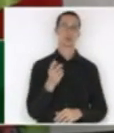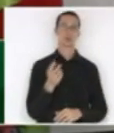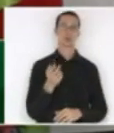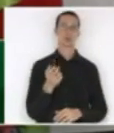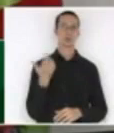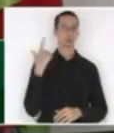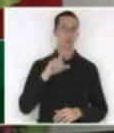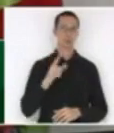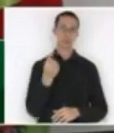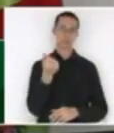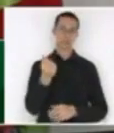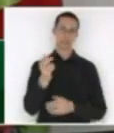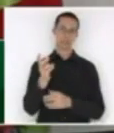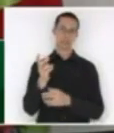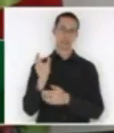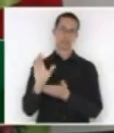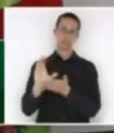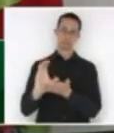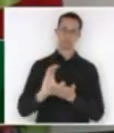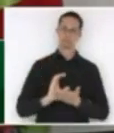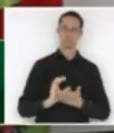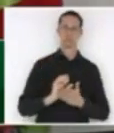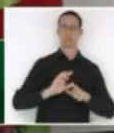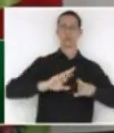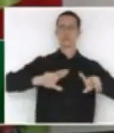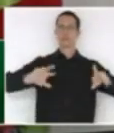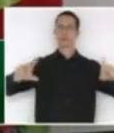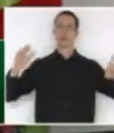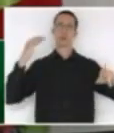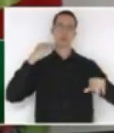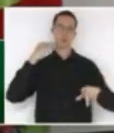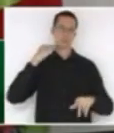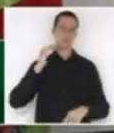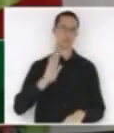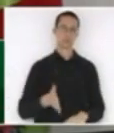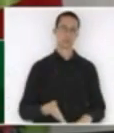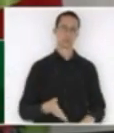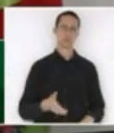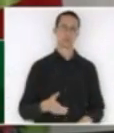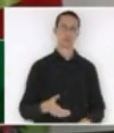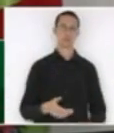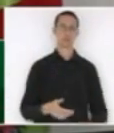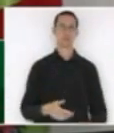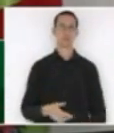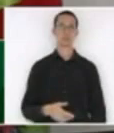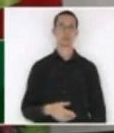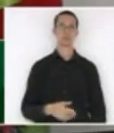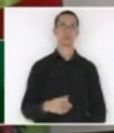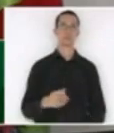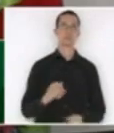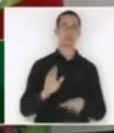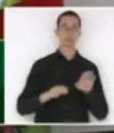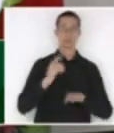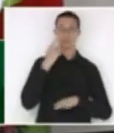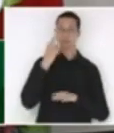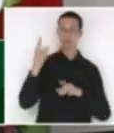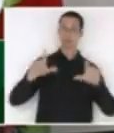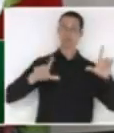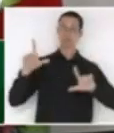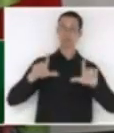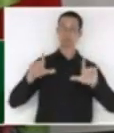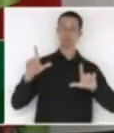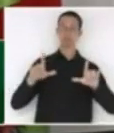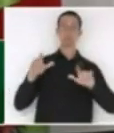financeiras fazem, muitos bancos fazem. Muitas vezes escutamos, inclusive, propagandas de televisão e de